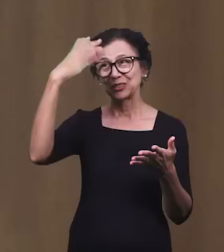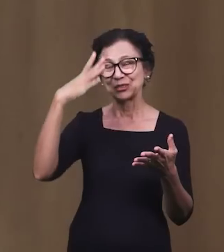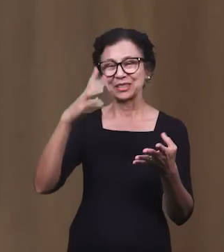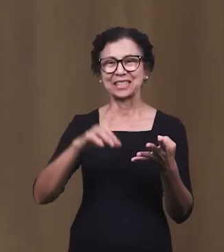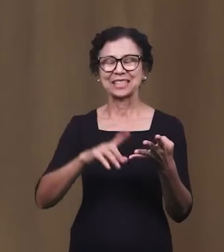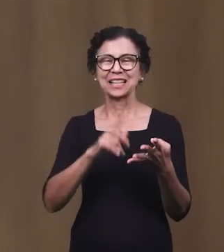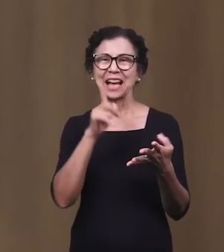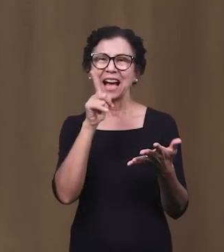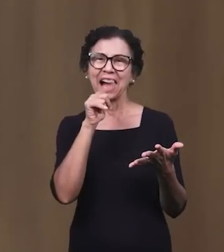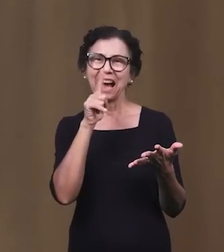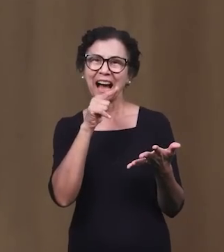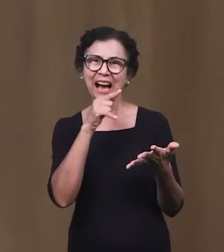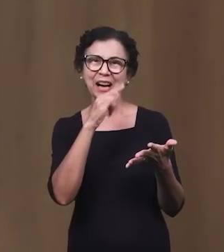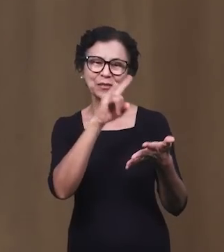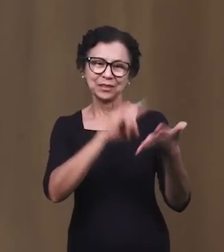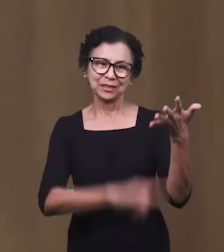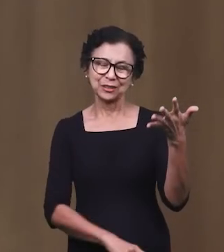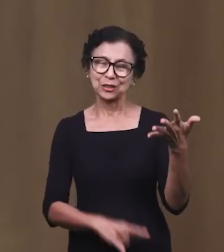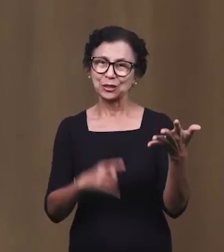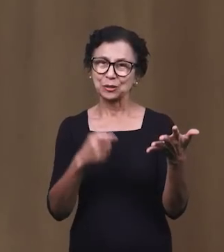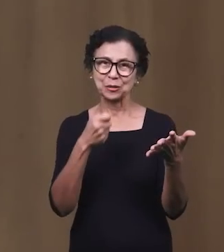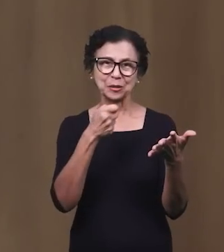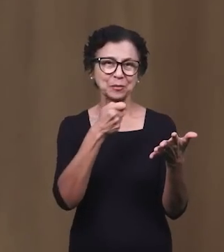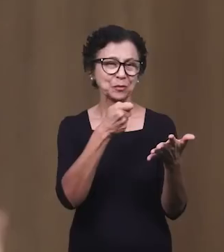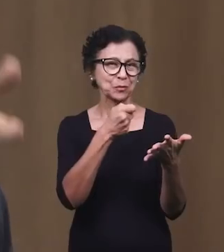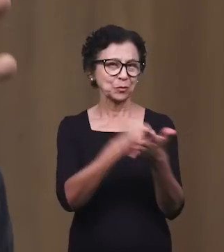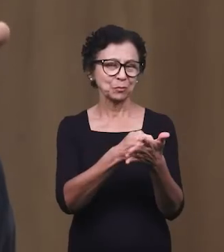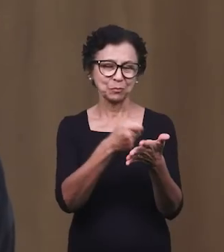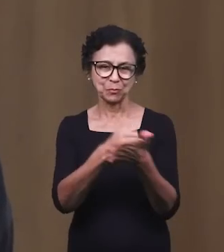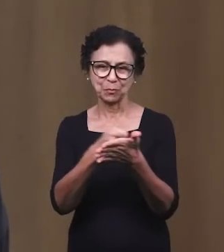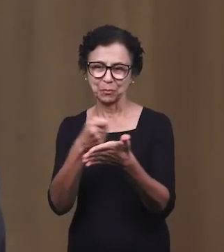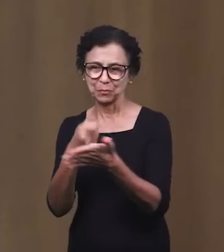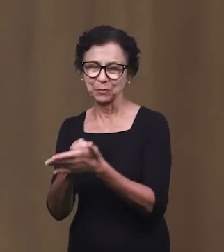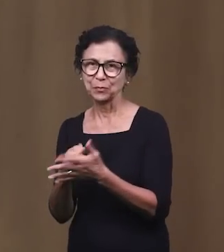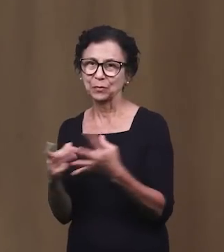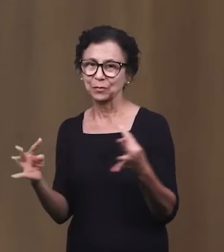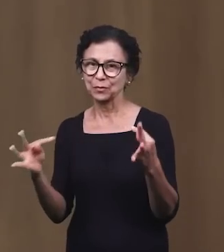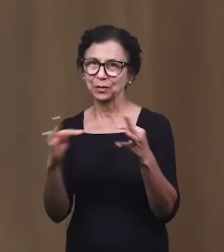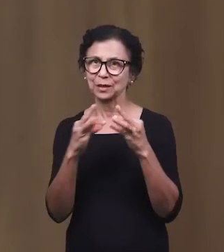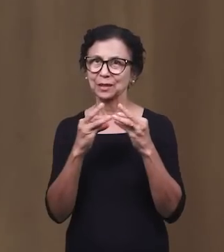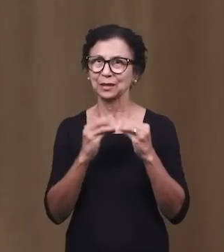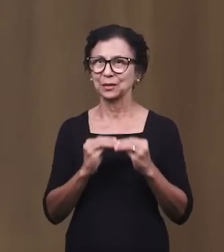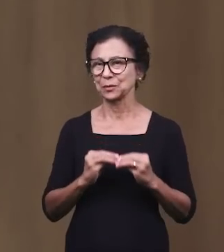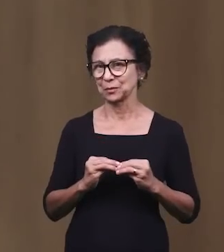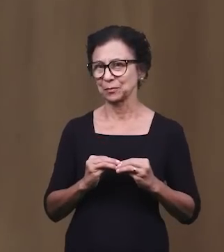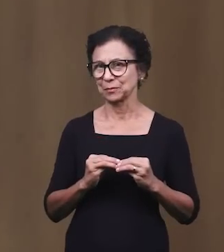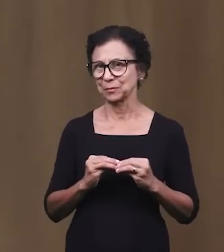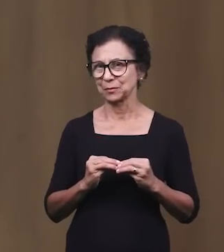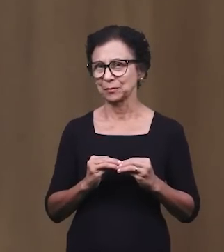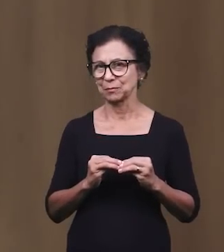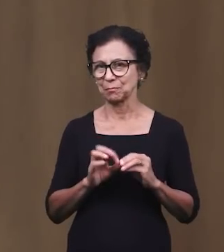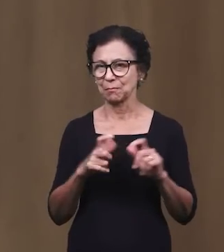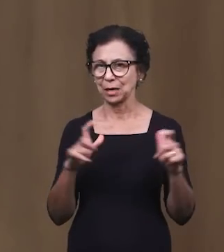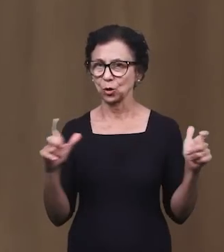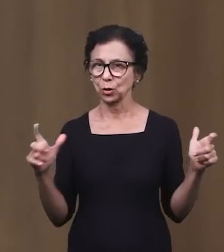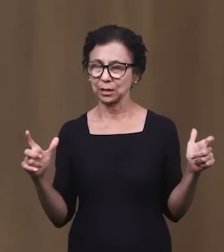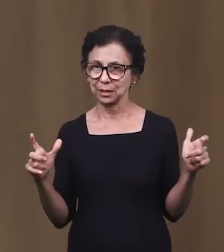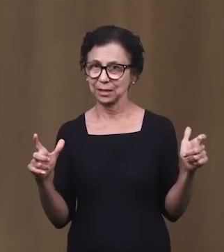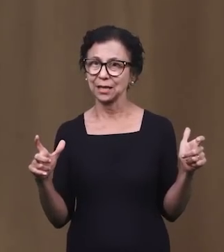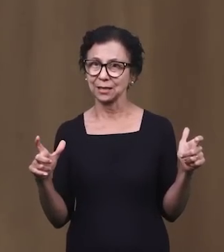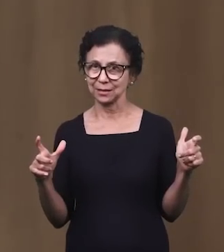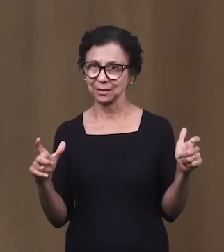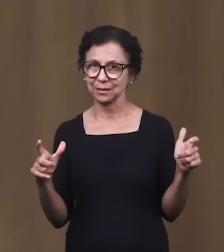o streaming lá que você utiliza na sua casa tem que entrar. Então, eu estou falando aqui, a grande maioria dos que eu citei são